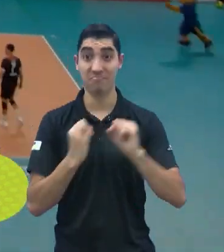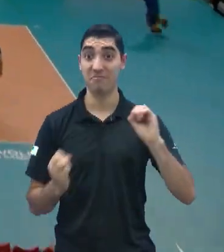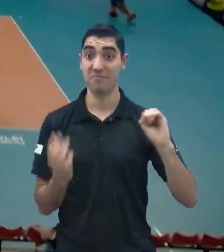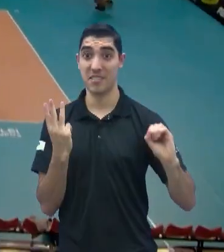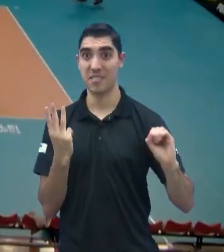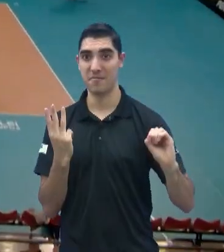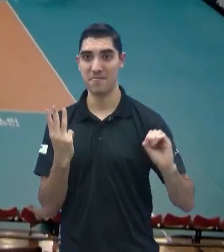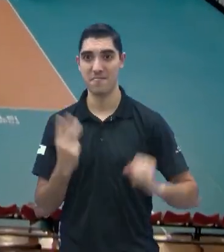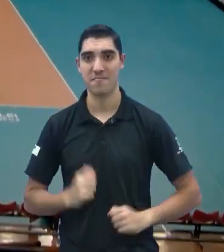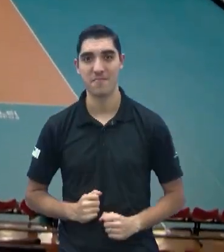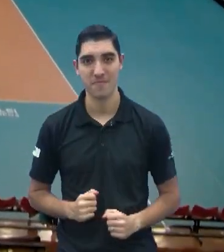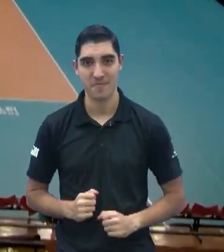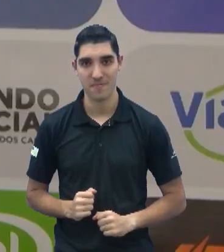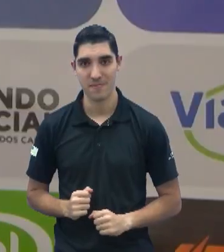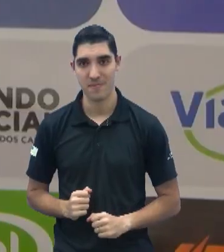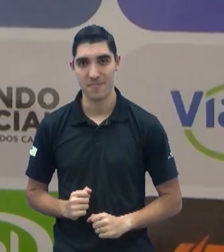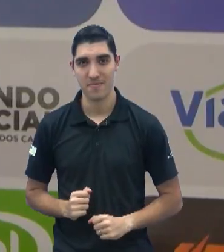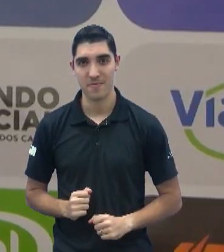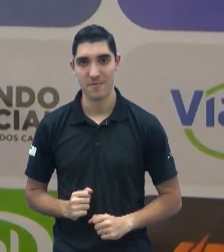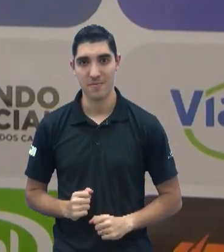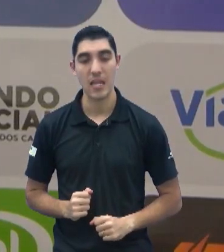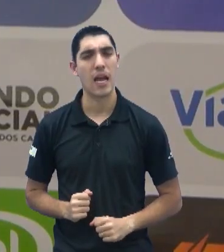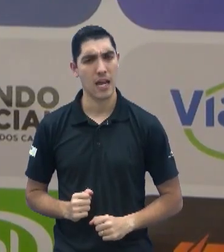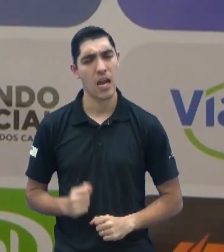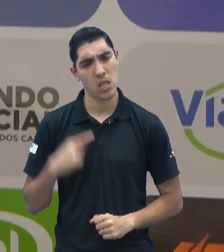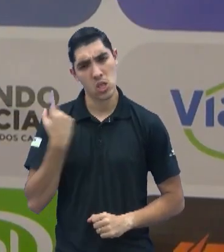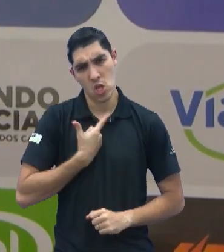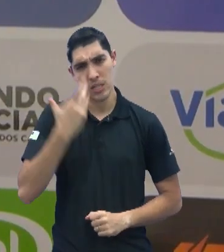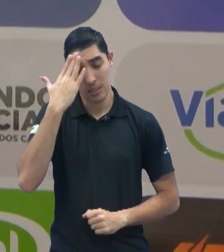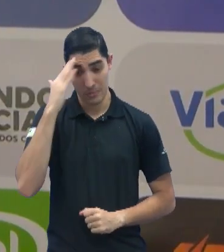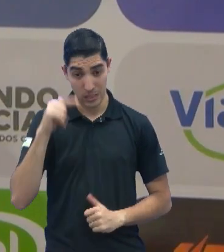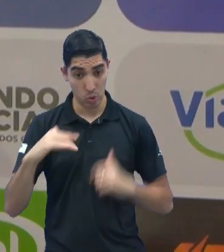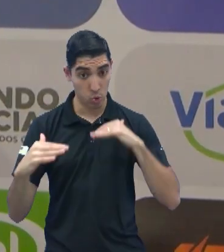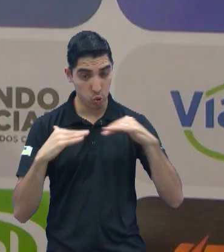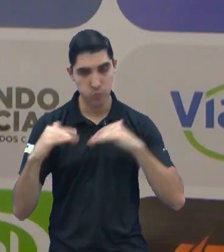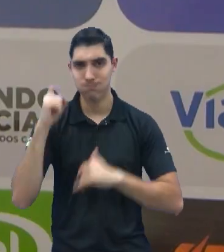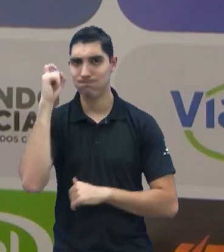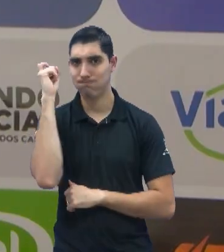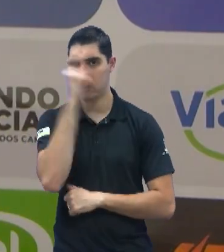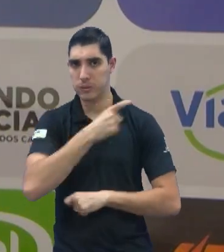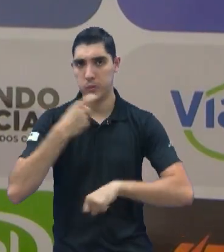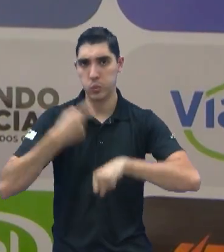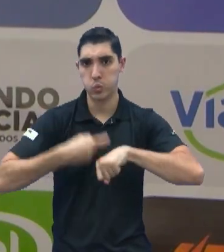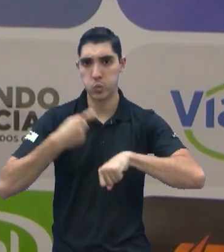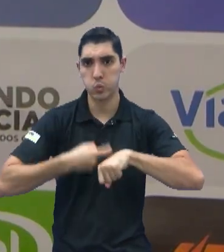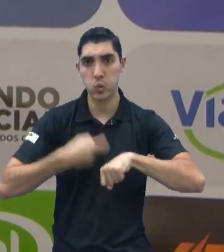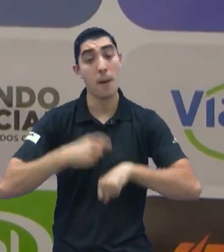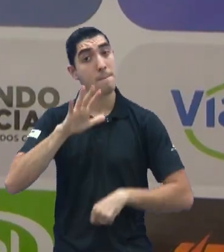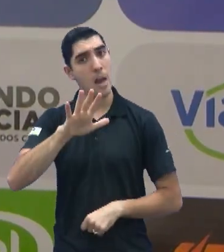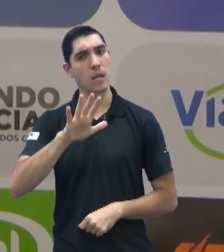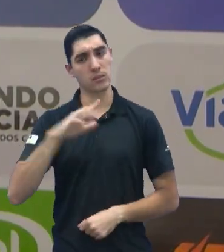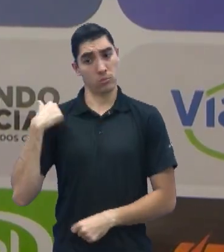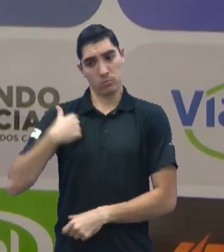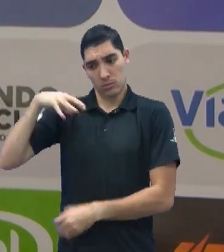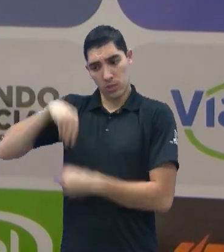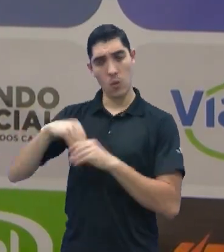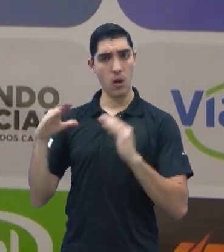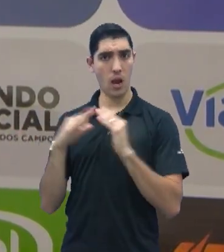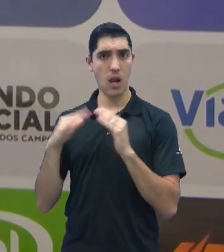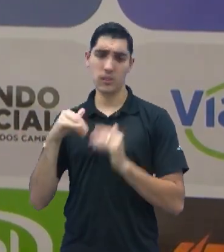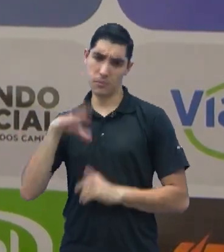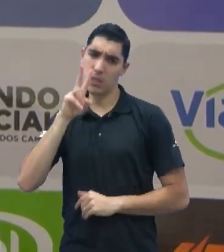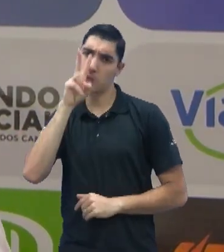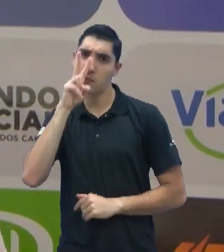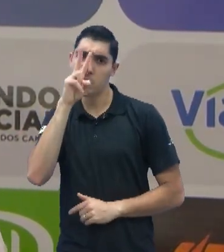jogo. A gente sabia que ia ser um jogo muito difícil, mas a gente não podia também fugir do favoritismo. A gente era